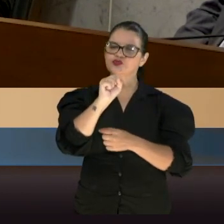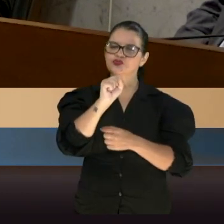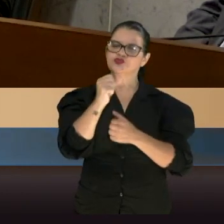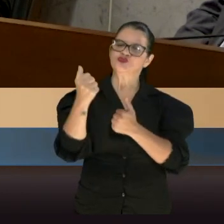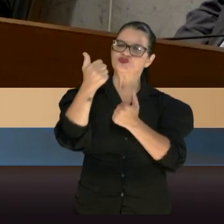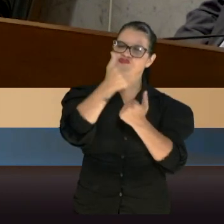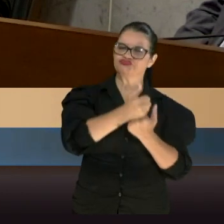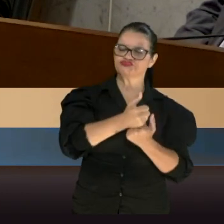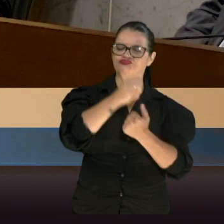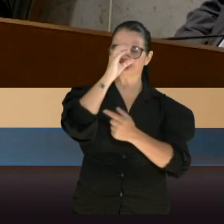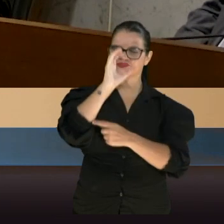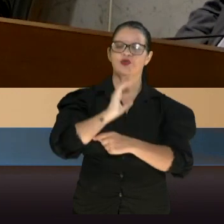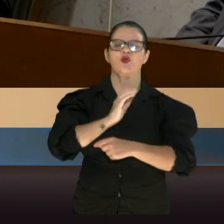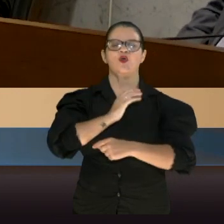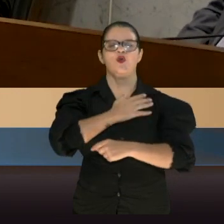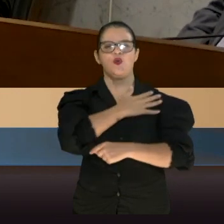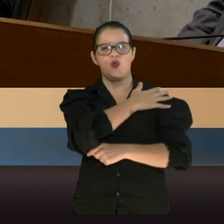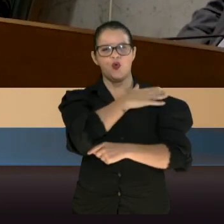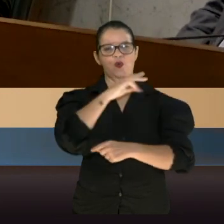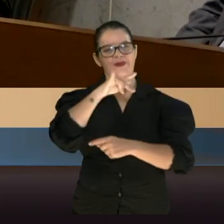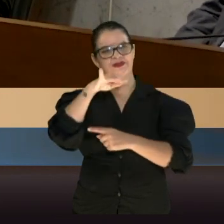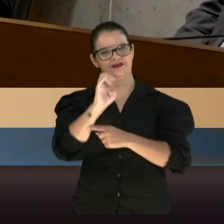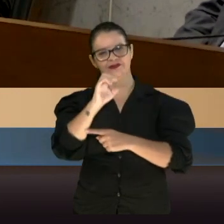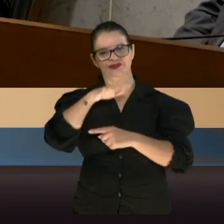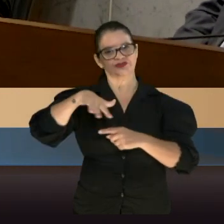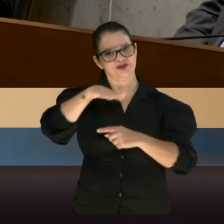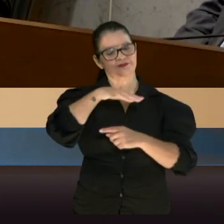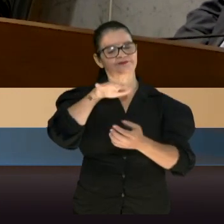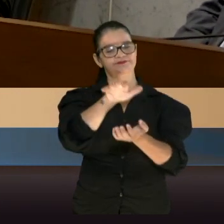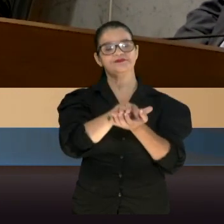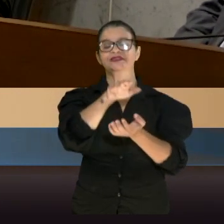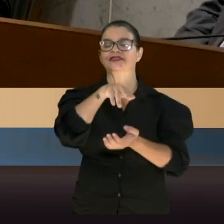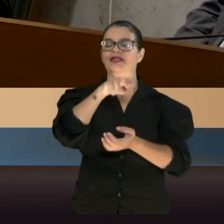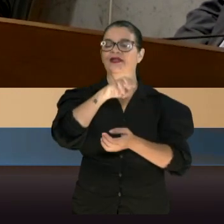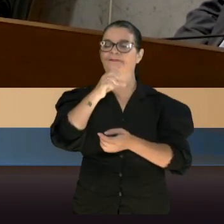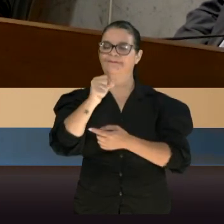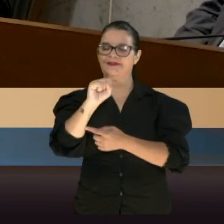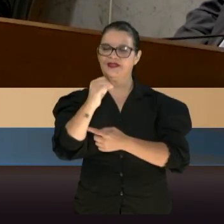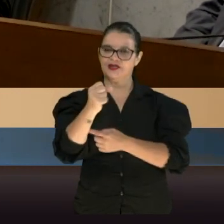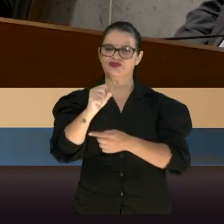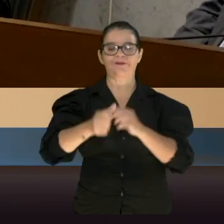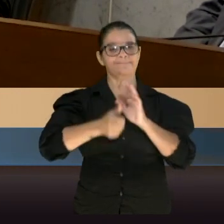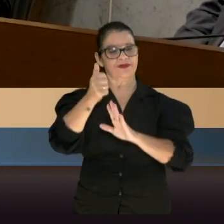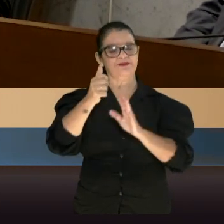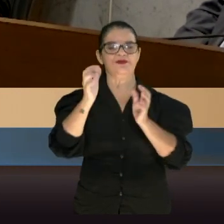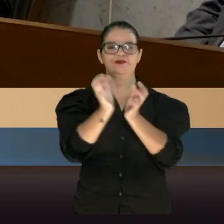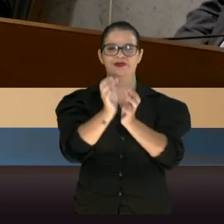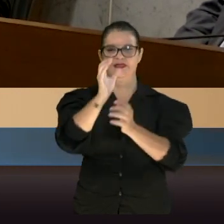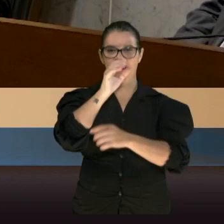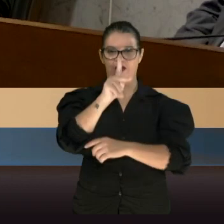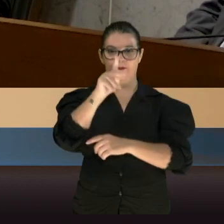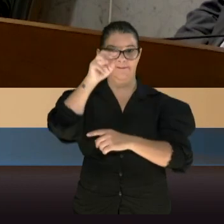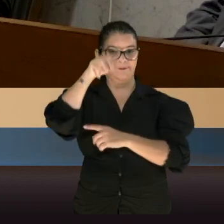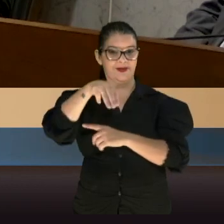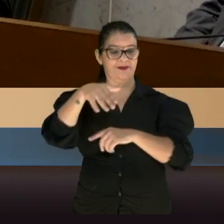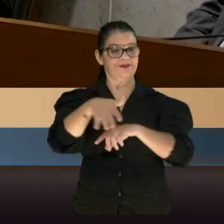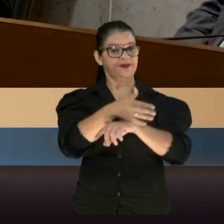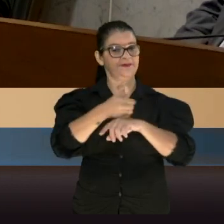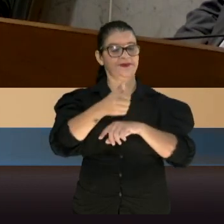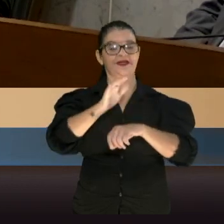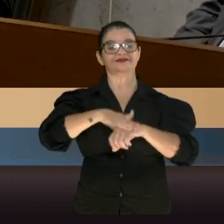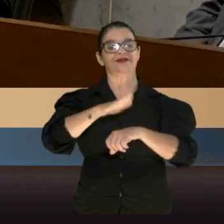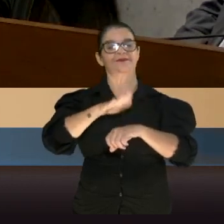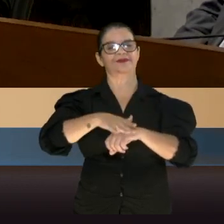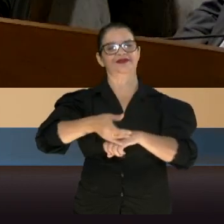Pernambuco. Senhor Sargento Neemias Júnior, 1º Batalhão da PM, a Praça Mais Antiga